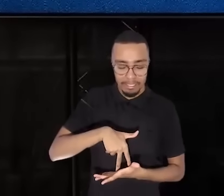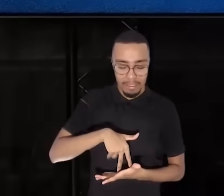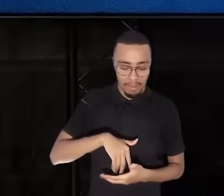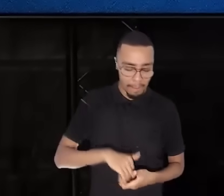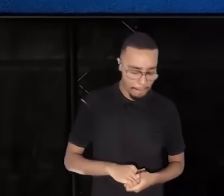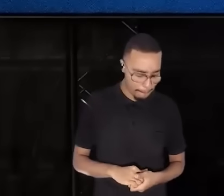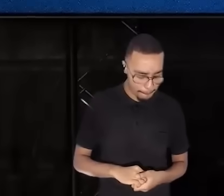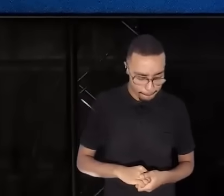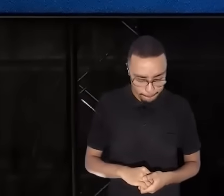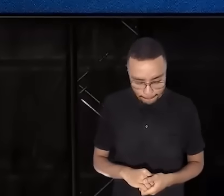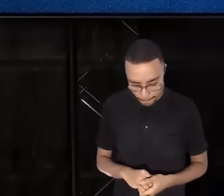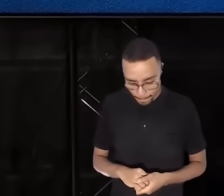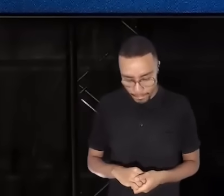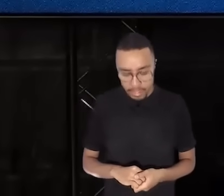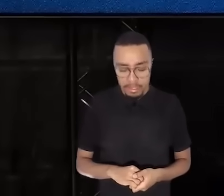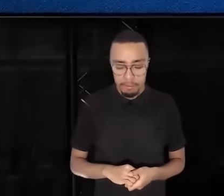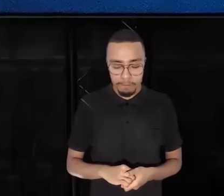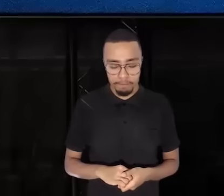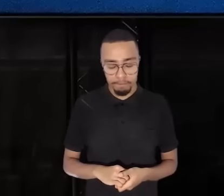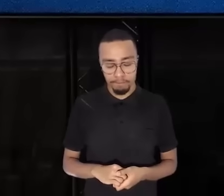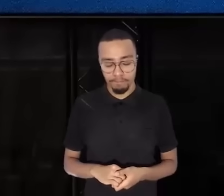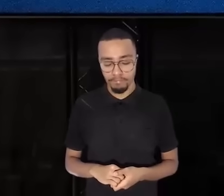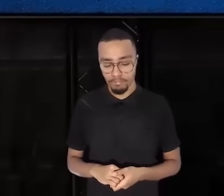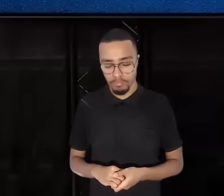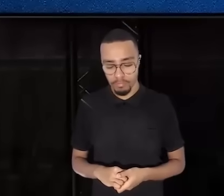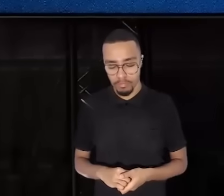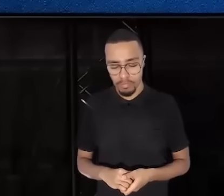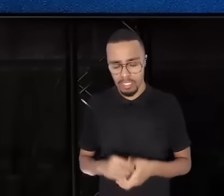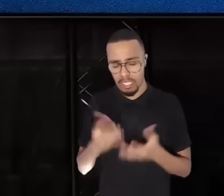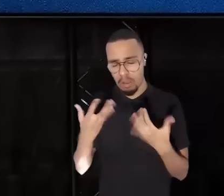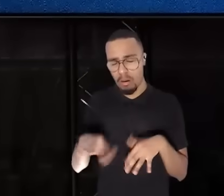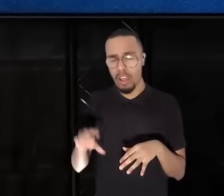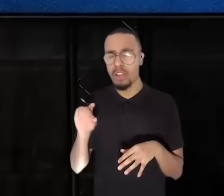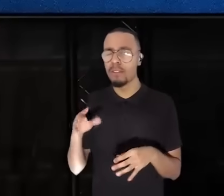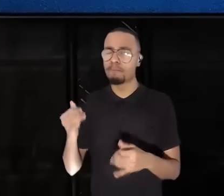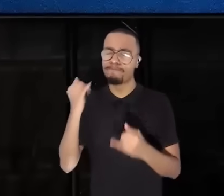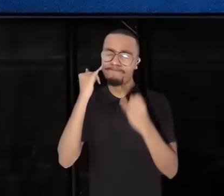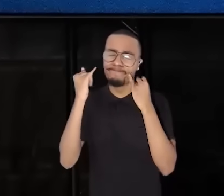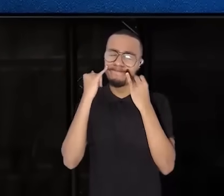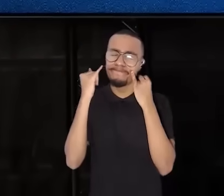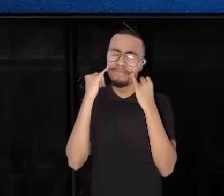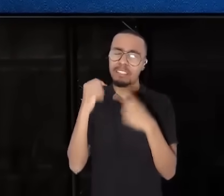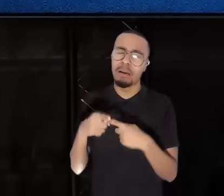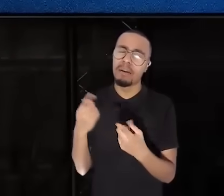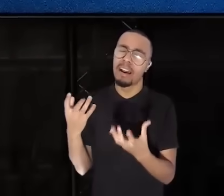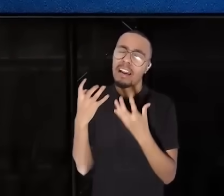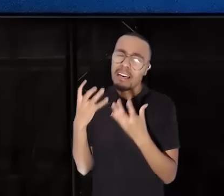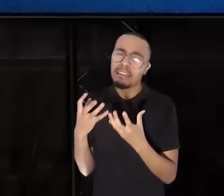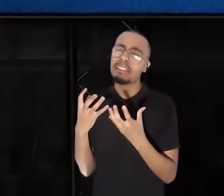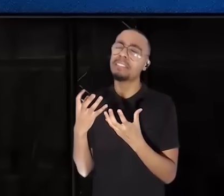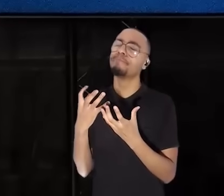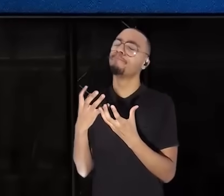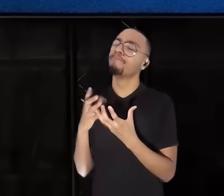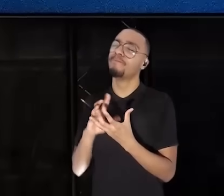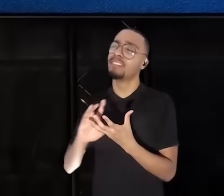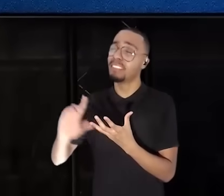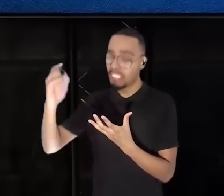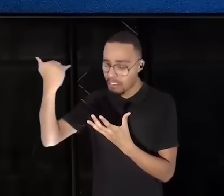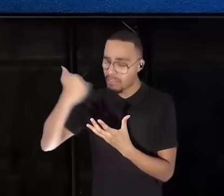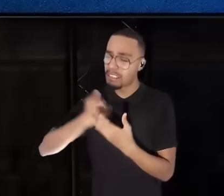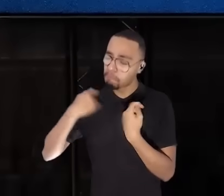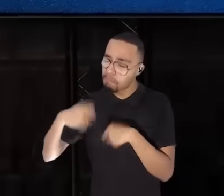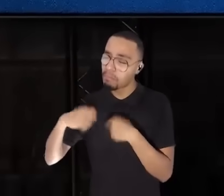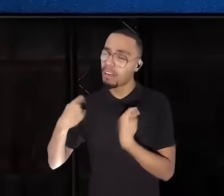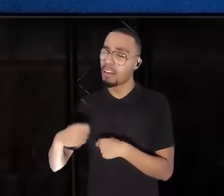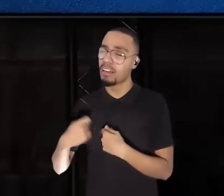queremos apenas meras informações, não queremos ouvir aquilo que queremos, mas ouvir aquilo que precisamos. Estamos humildes